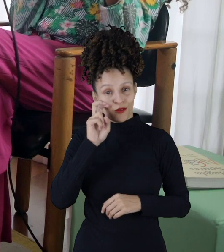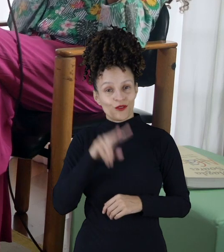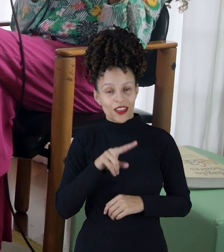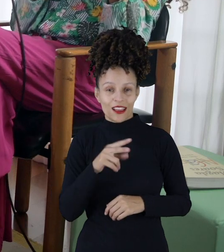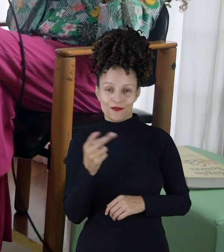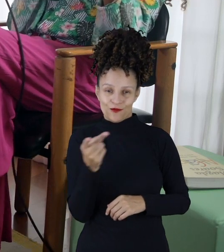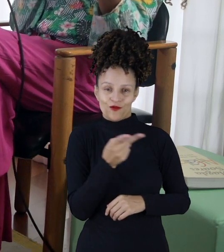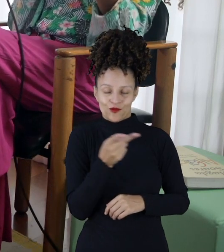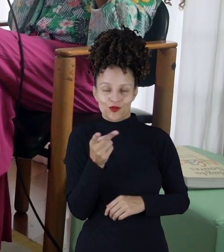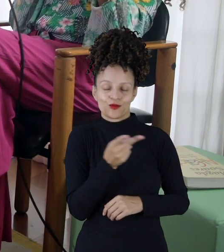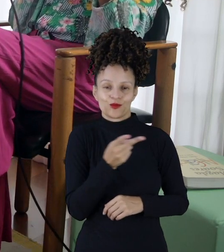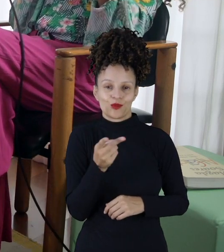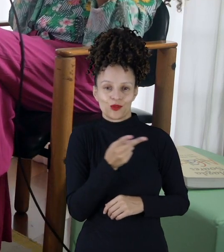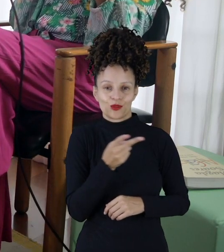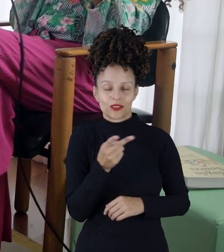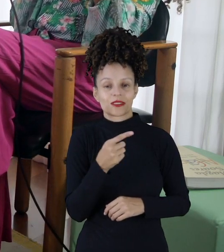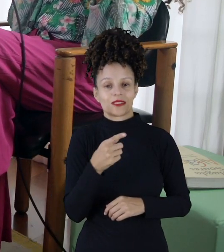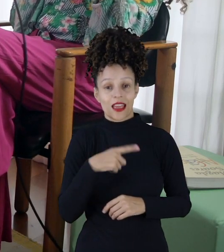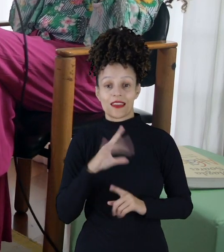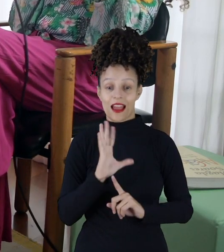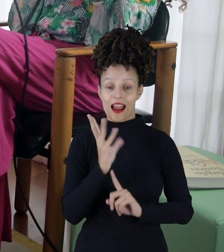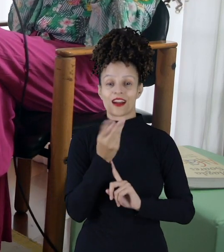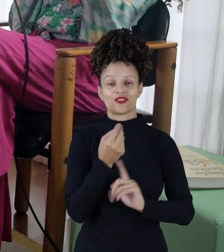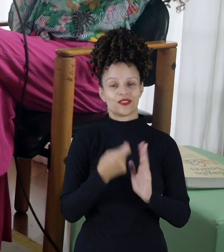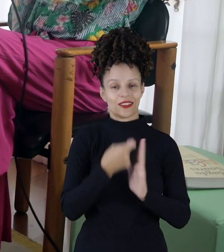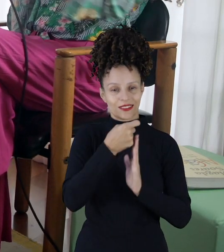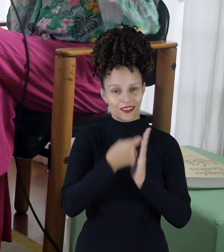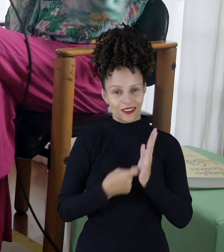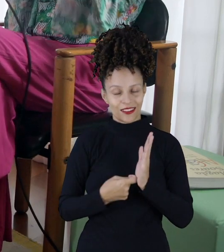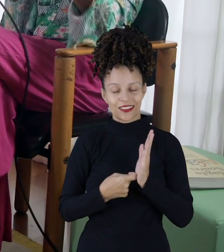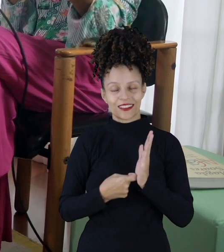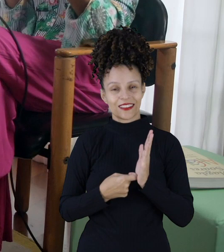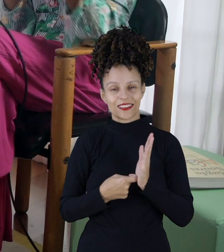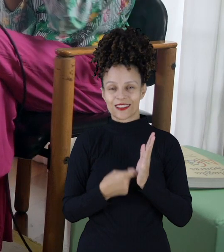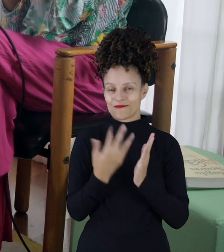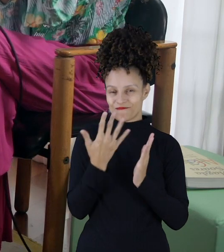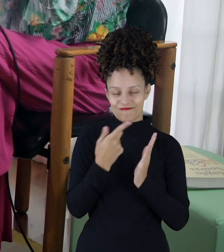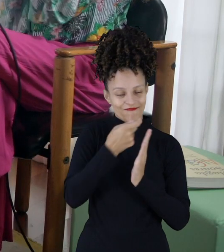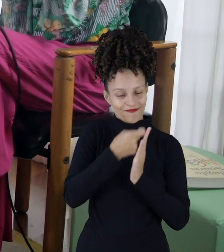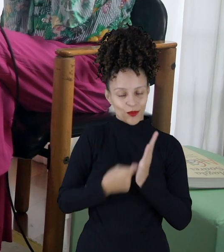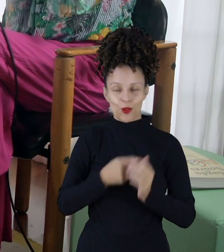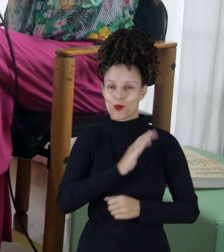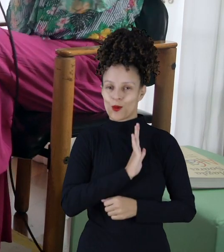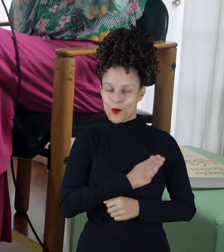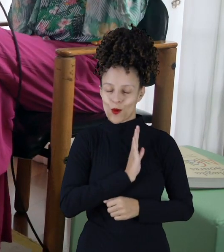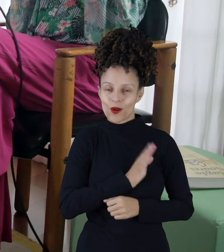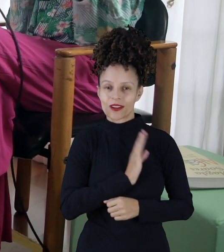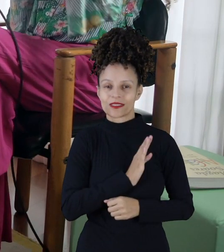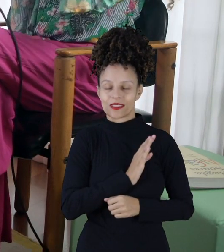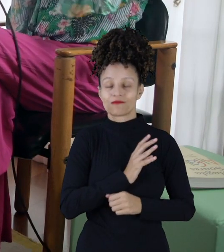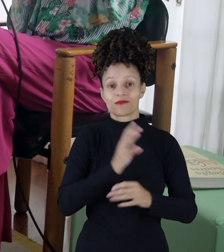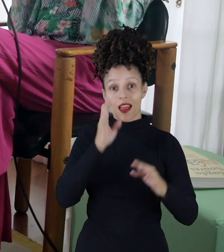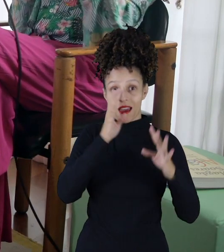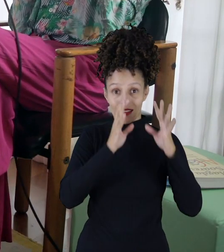bonito ouvir de duas, né? Que tem a arte da escrita ali na pontinha dos dedos, nesse